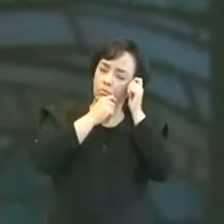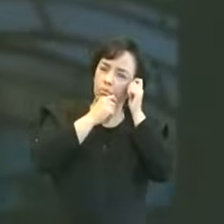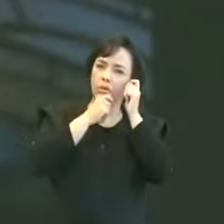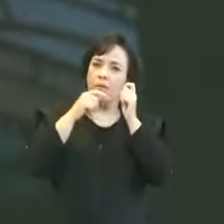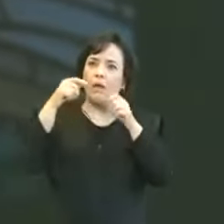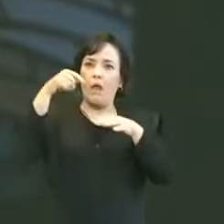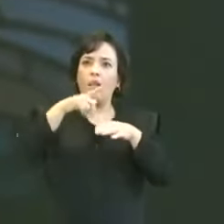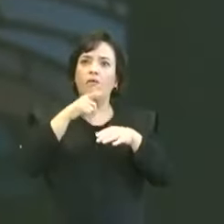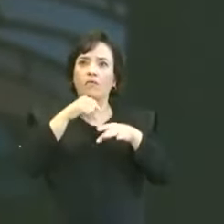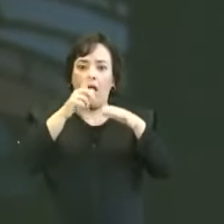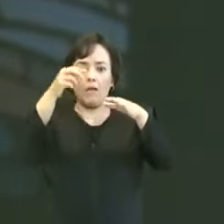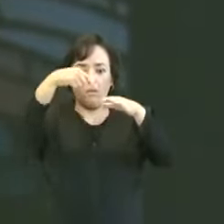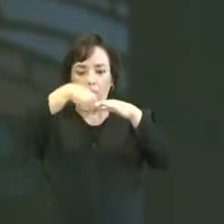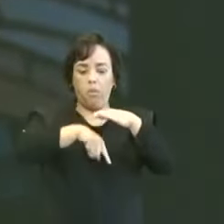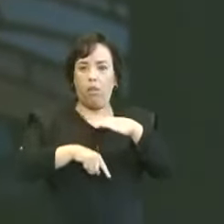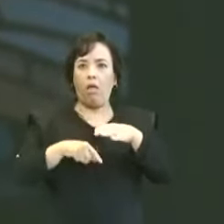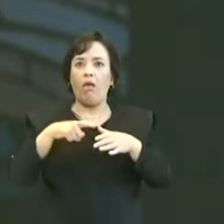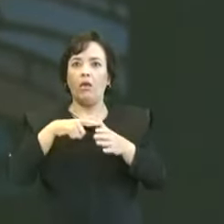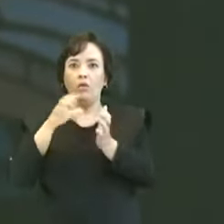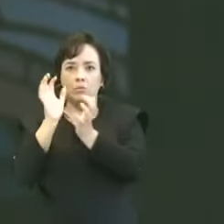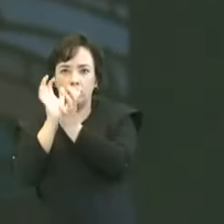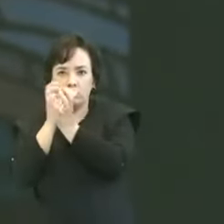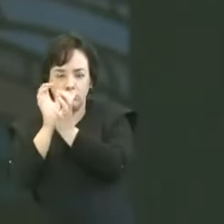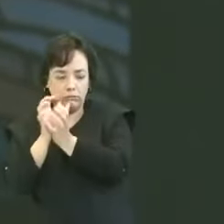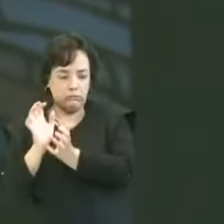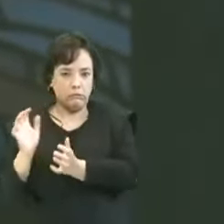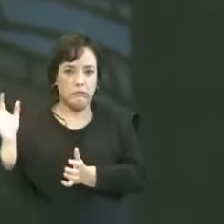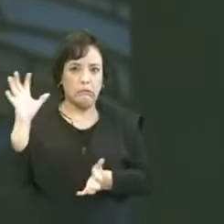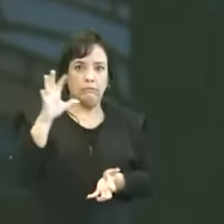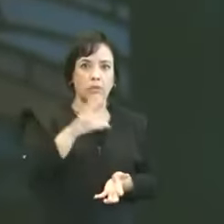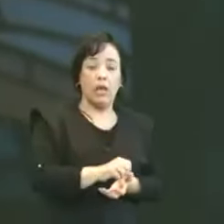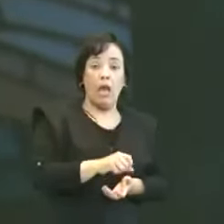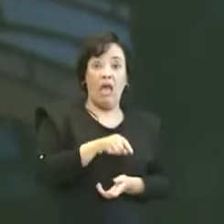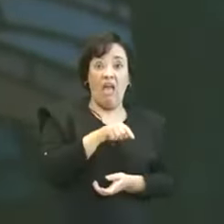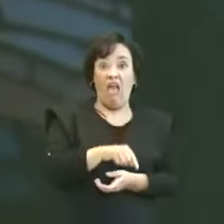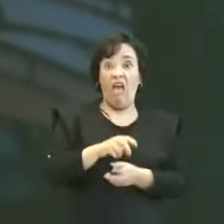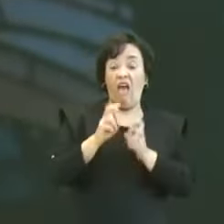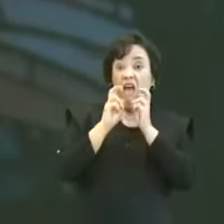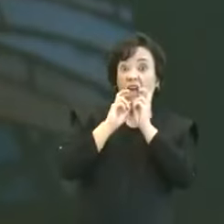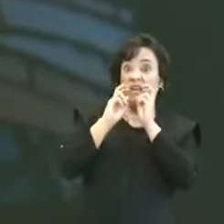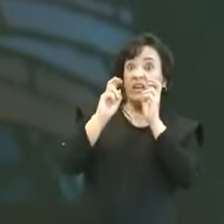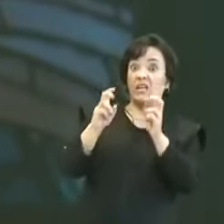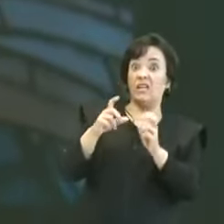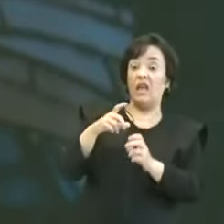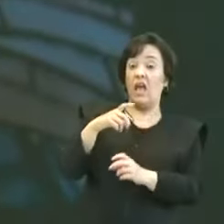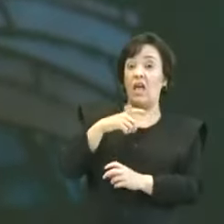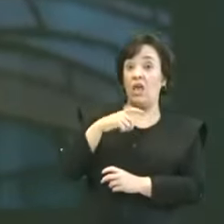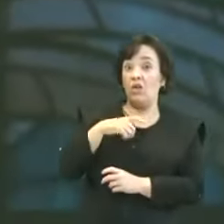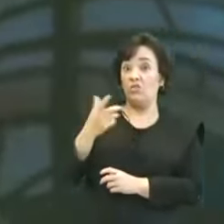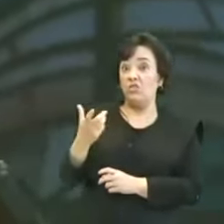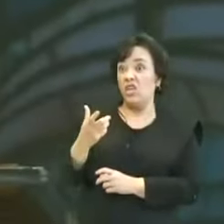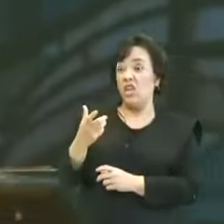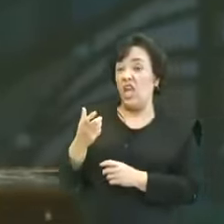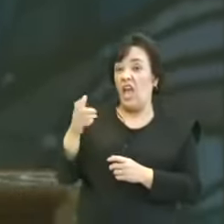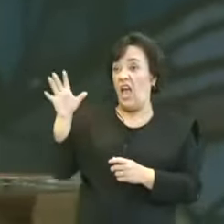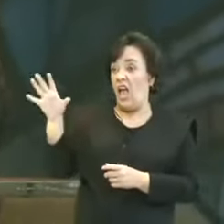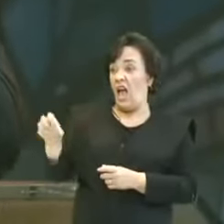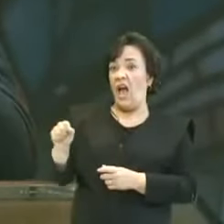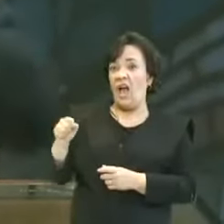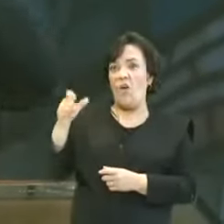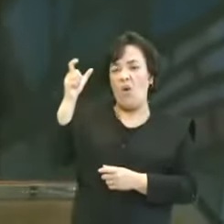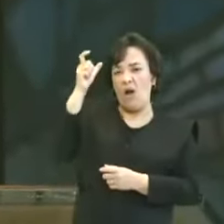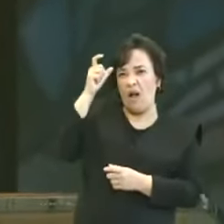cuidando de um cabrito. E de repente ela grita, e eu solto o cabritinho, ele cai na água, os crocodilos vão em cima do